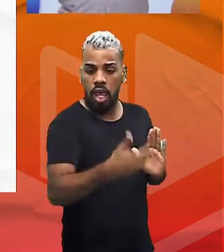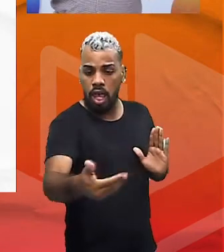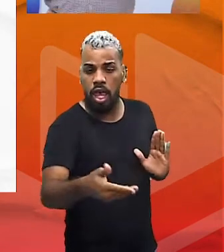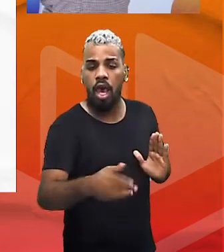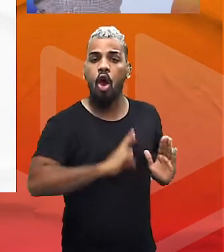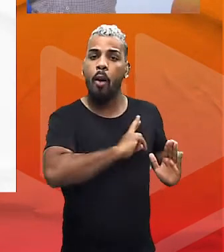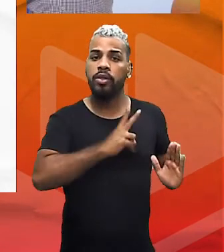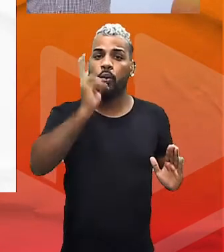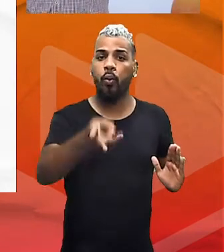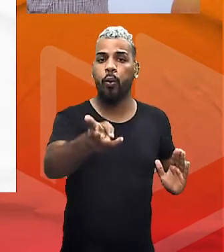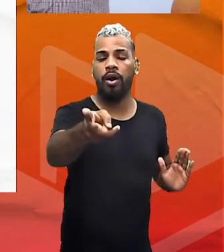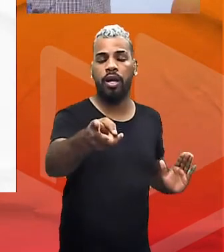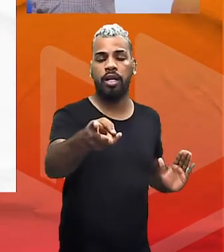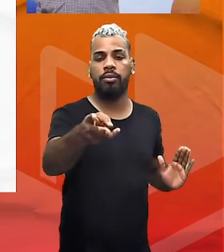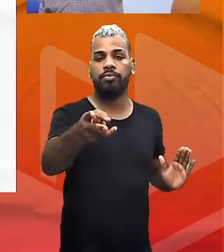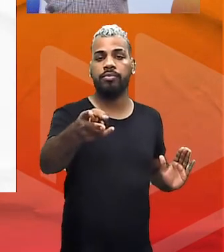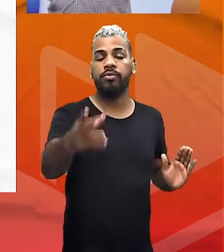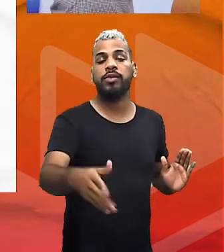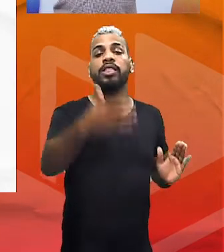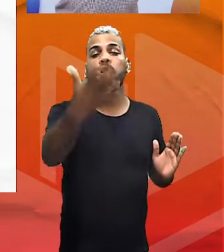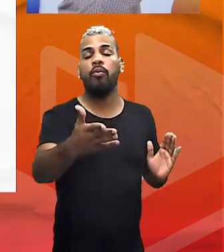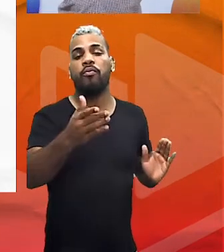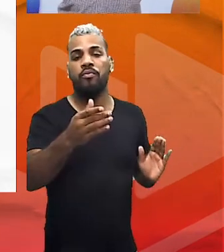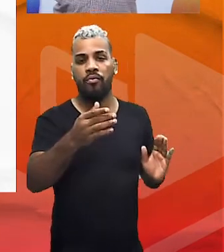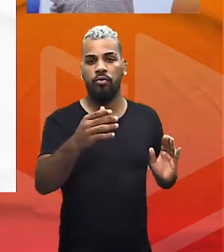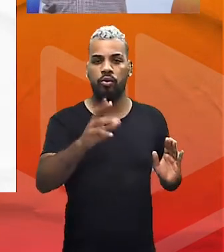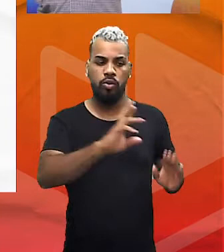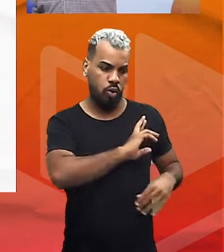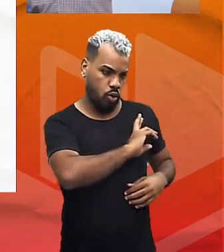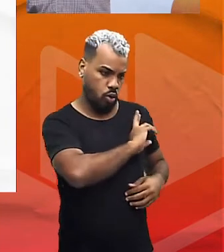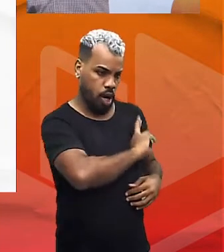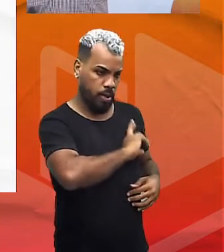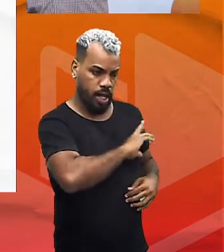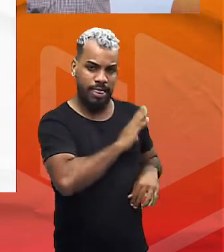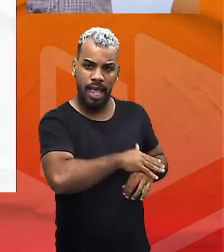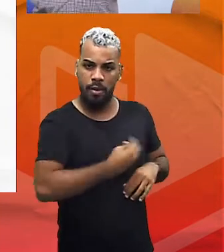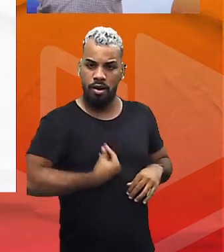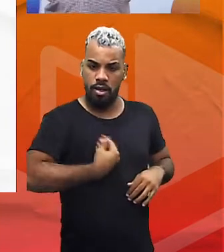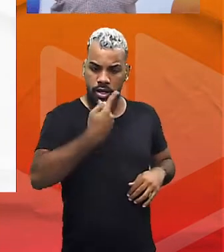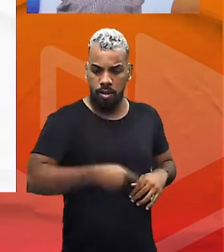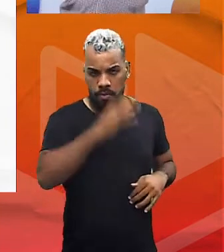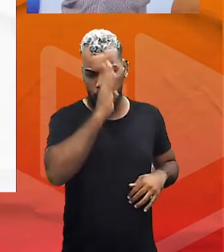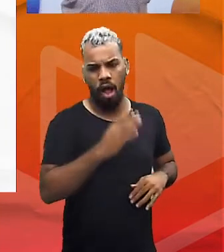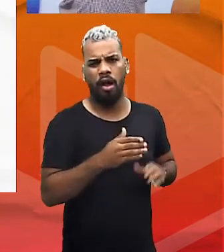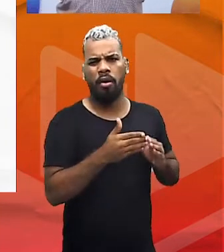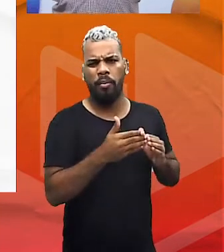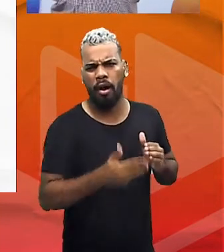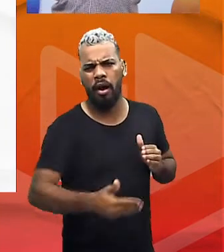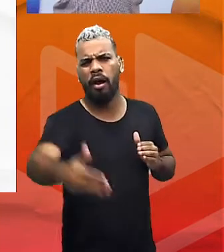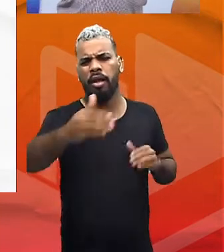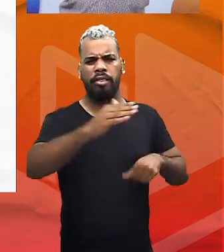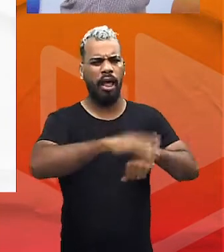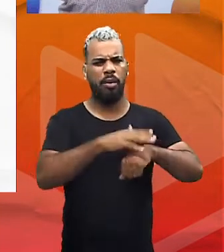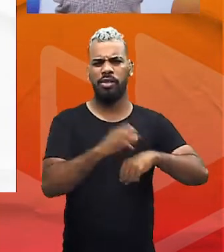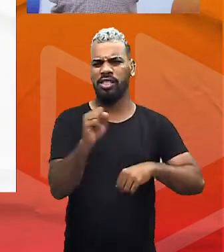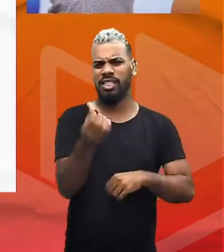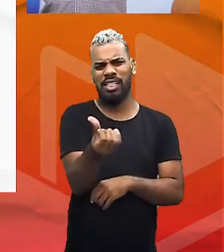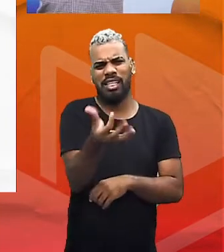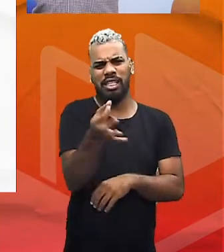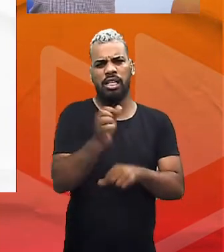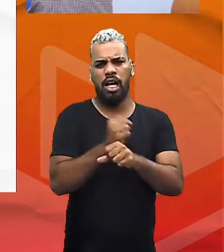vai se transformando. Então por isso que, como o romantismo demorou muito tempo, em torno de 60 anos mais ou menos